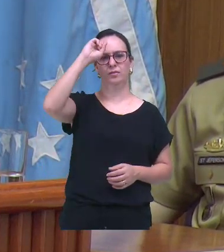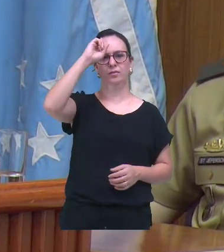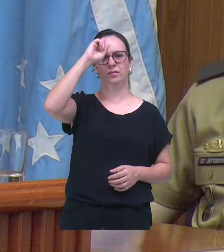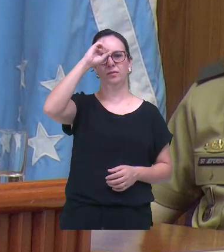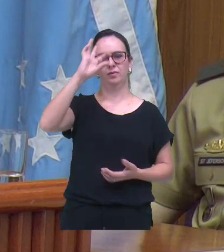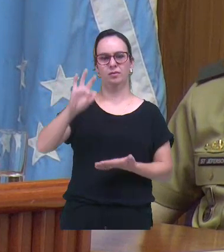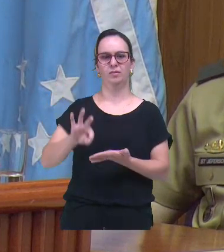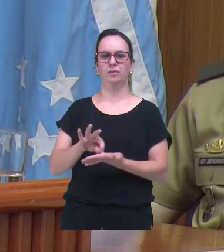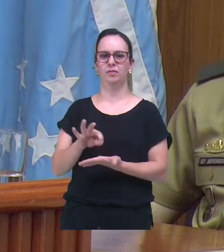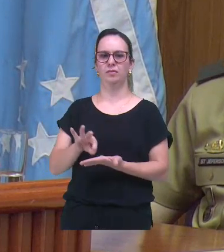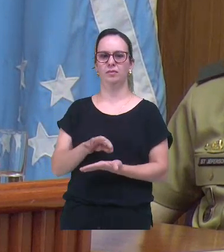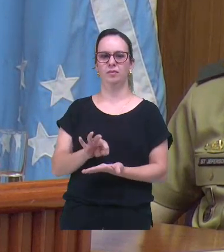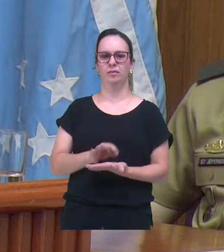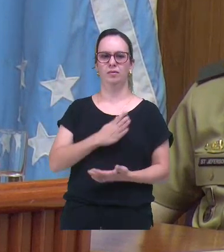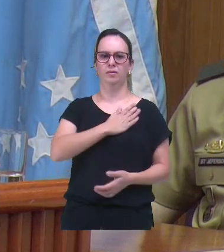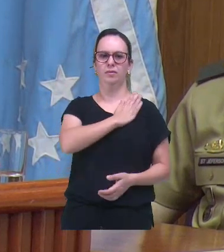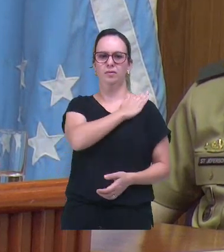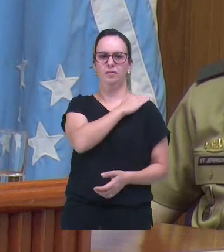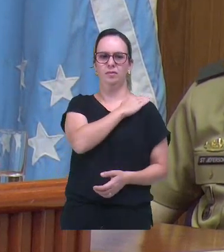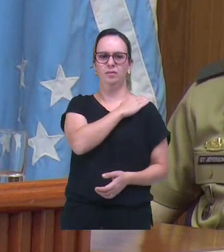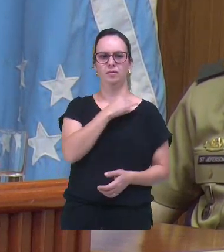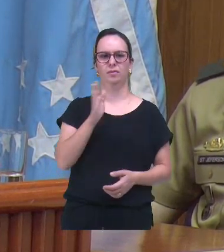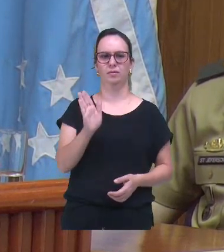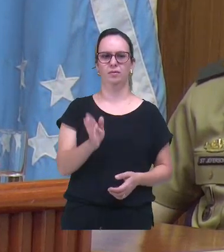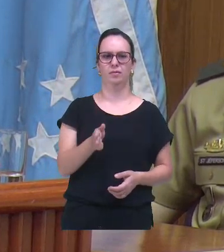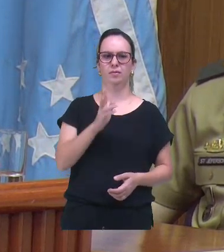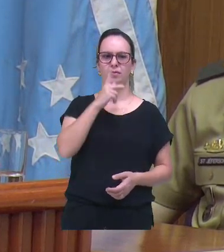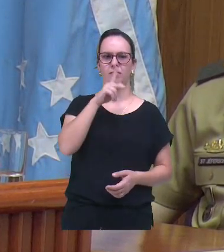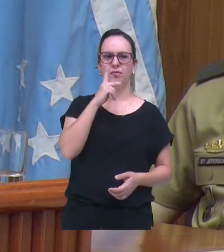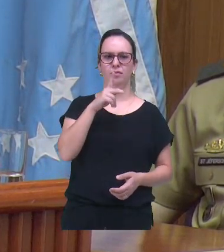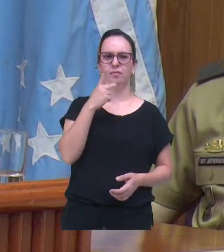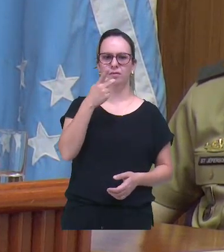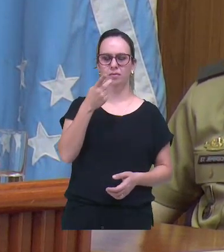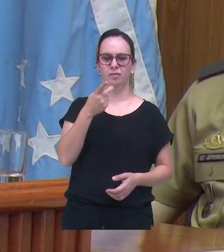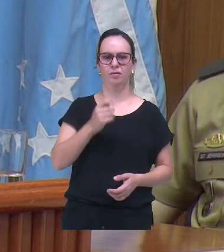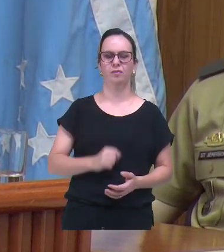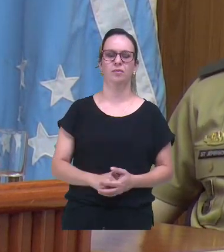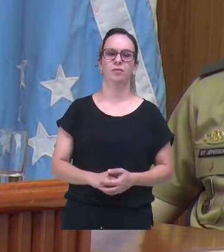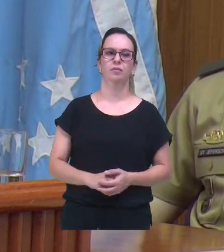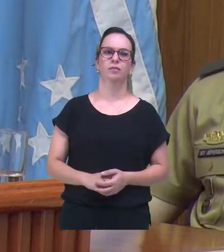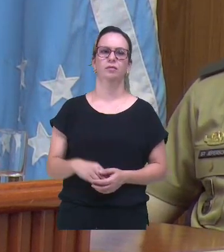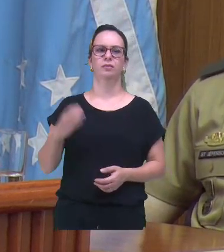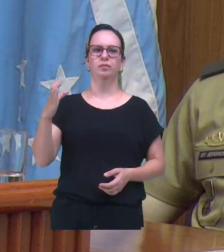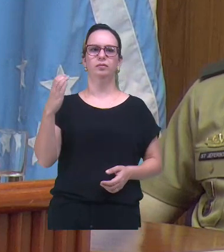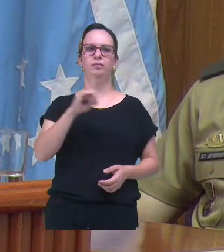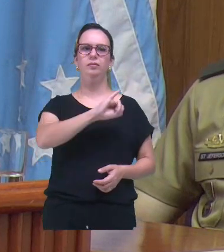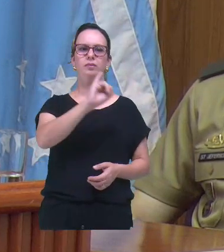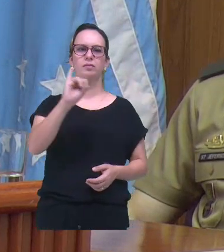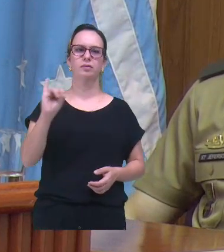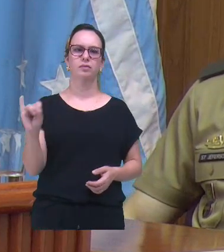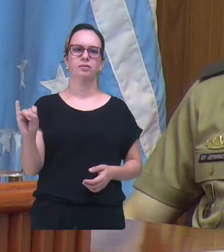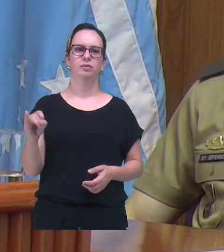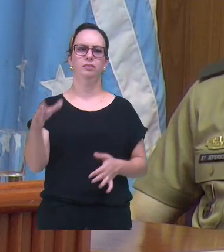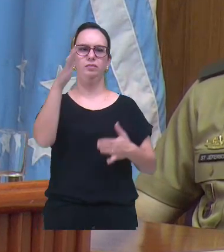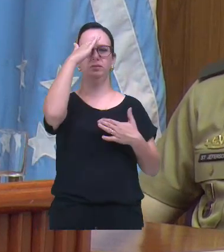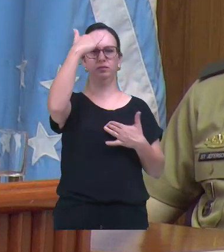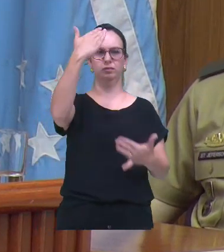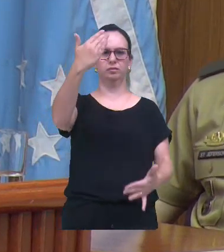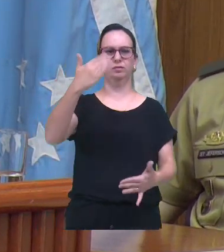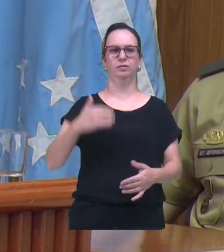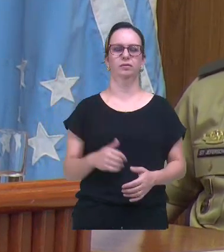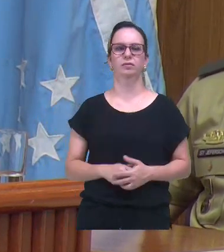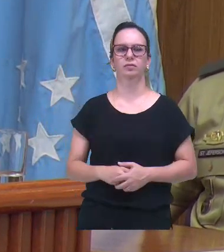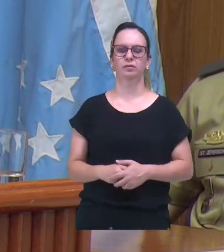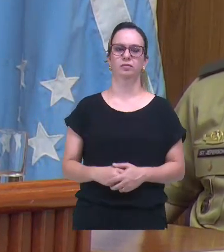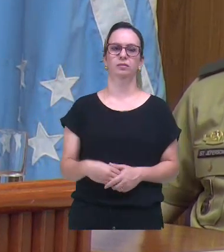e militares já destacadas pelo nosso protocolo. Quero cumprimentar e agradecer o